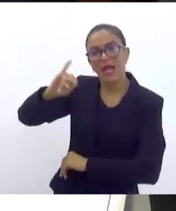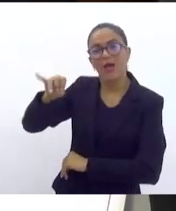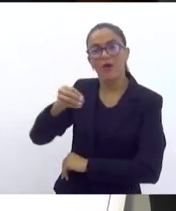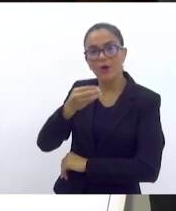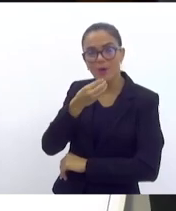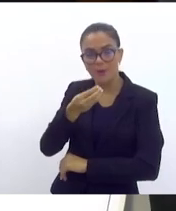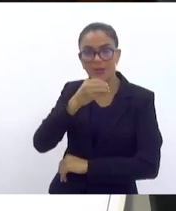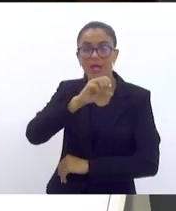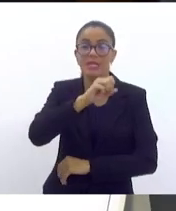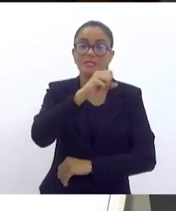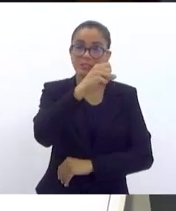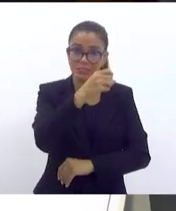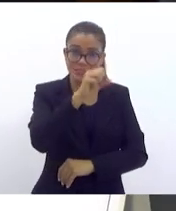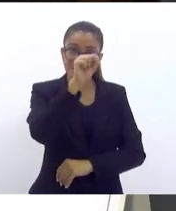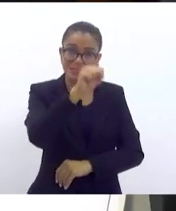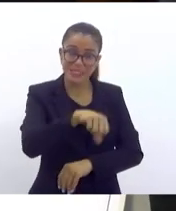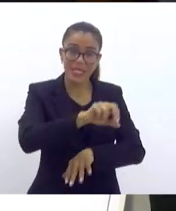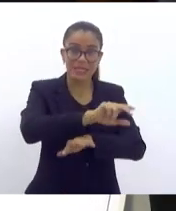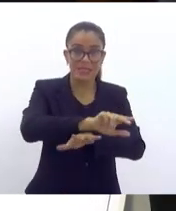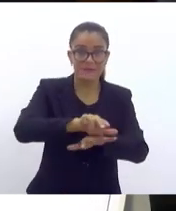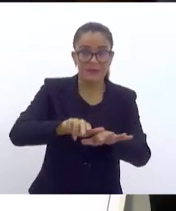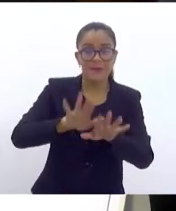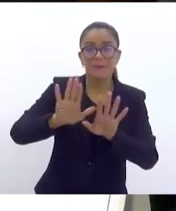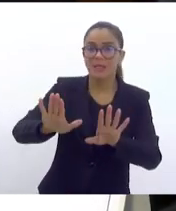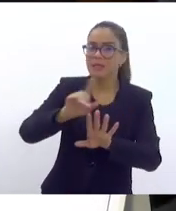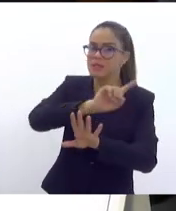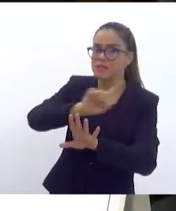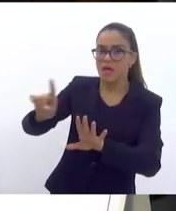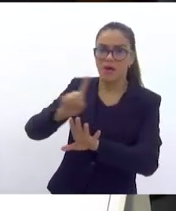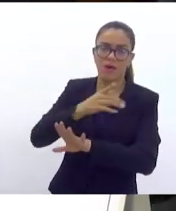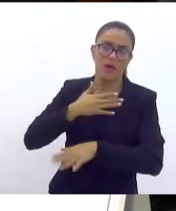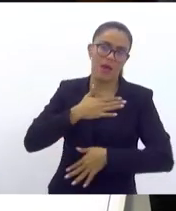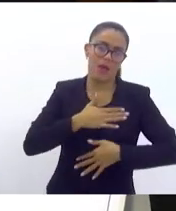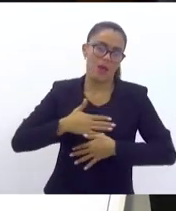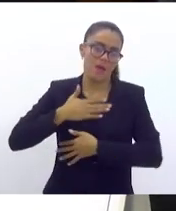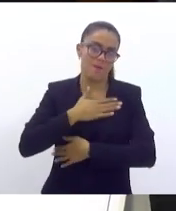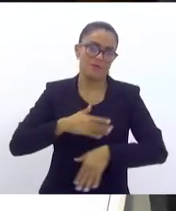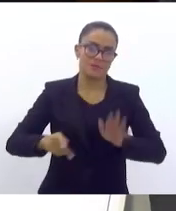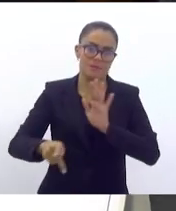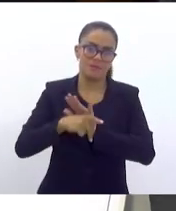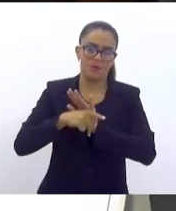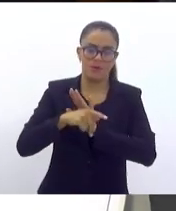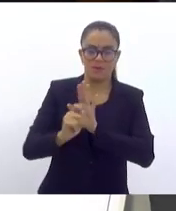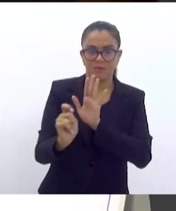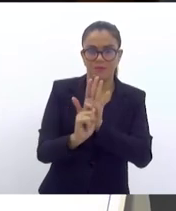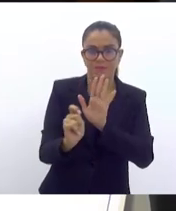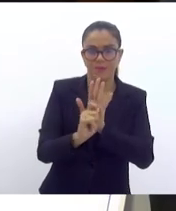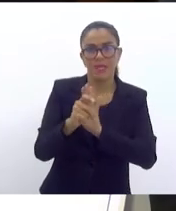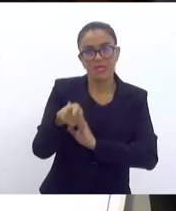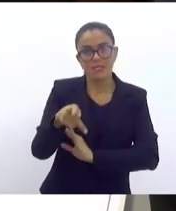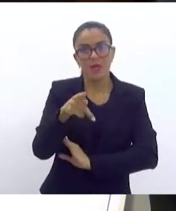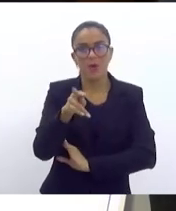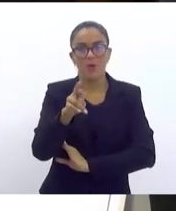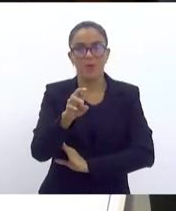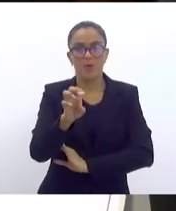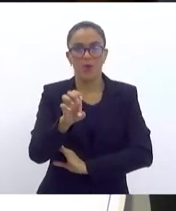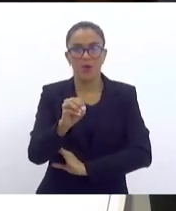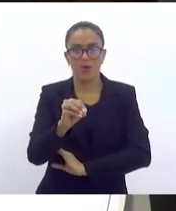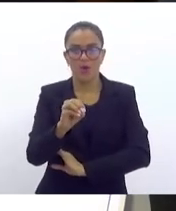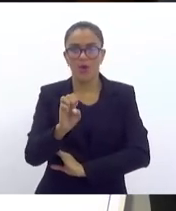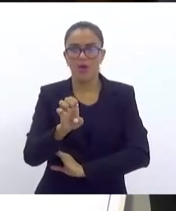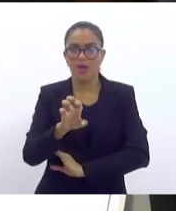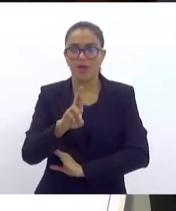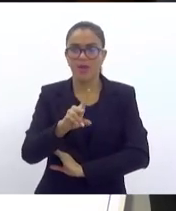oportunidades de ganhar uma diversidade diga não ao prazer da Drogas então é esse é um pouco sobre o Proerd mas esse é